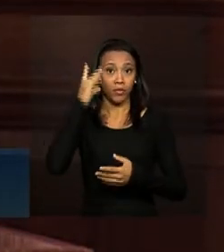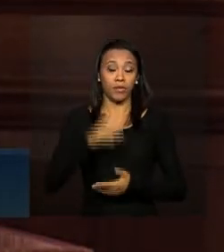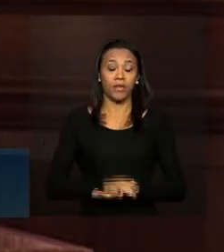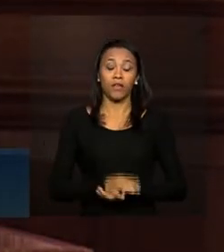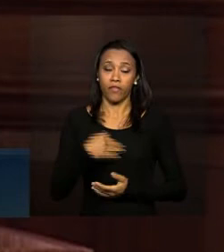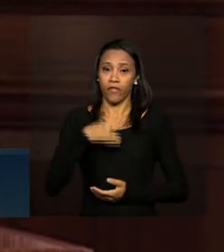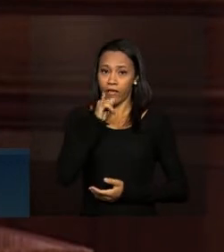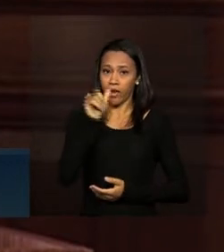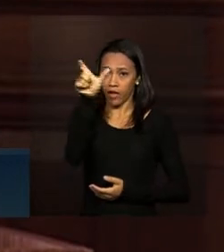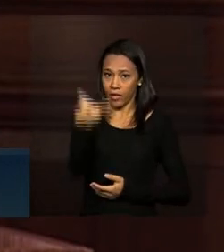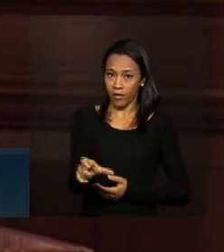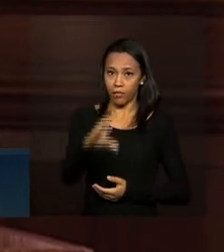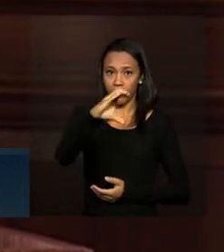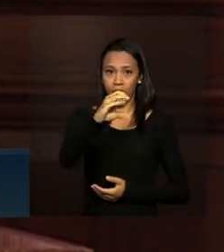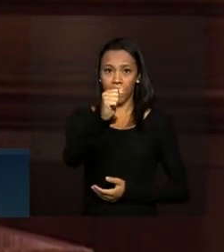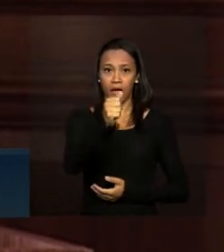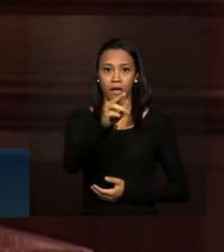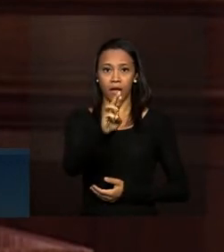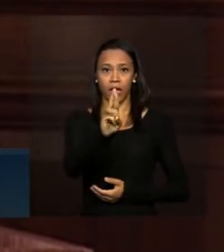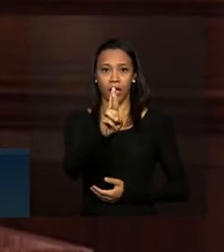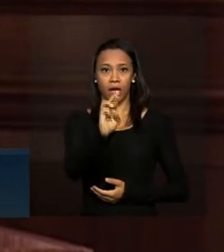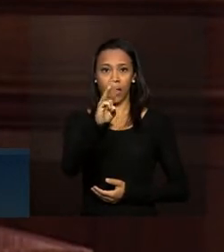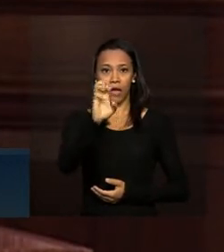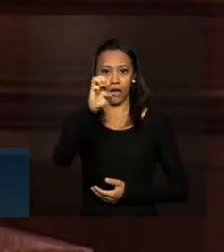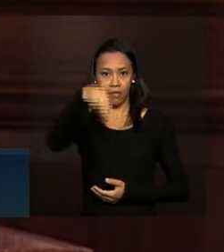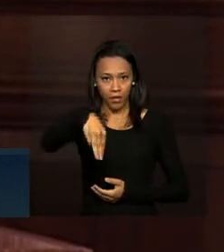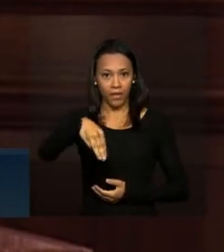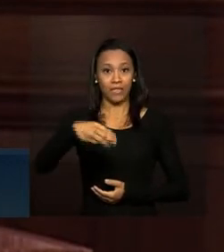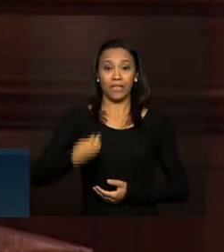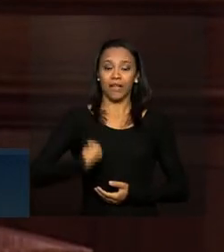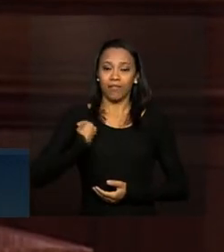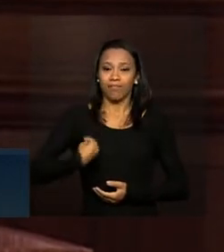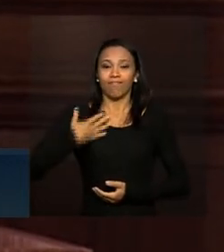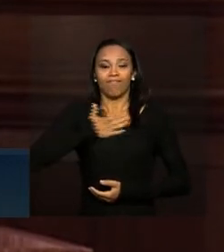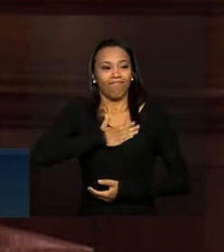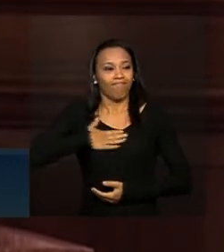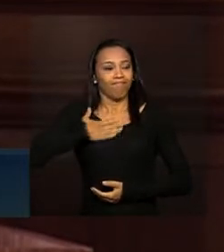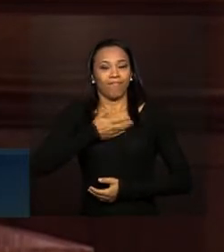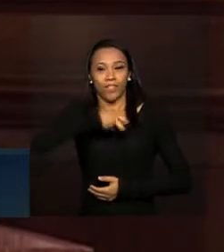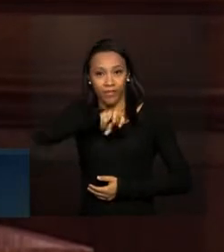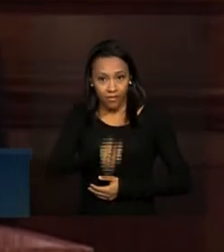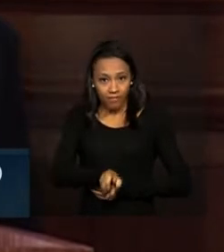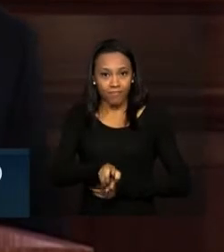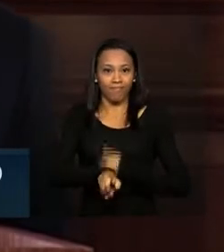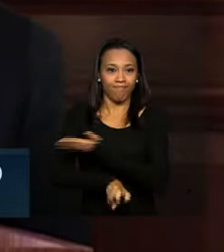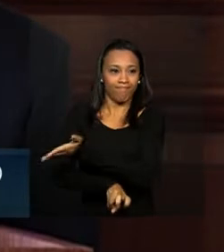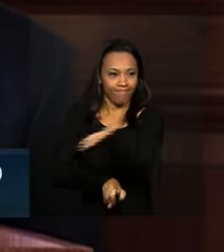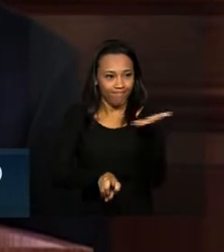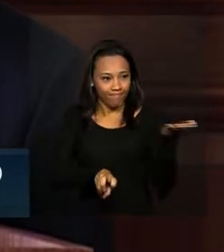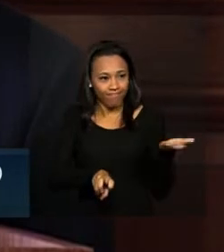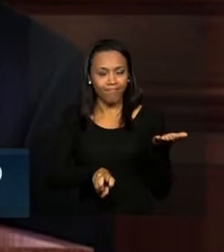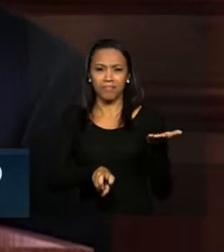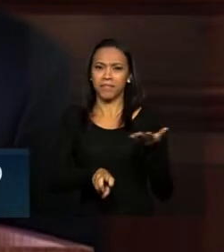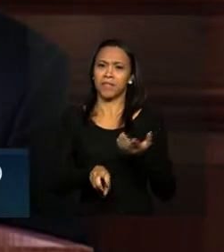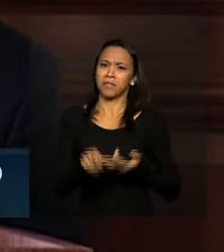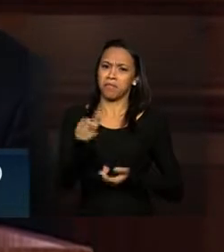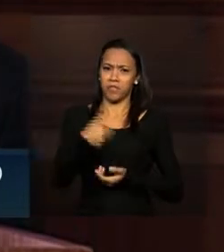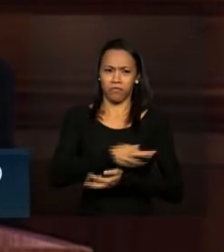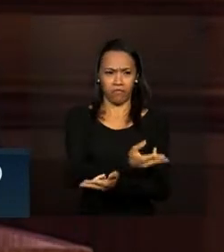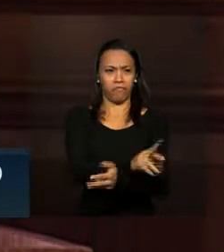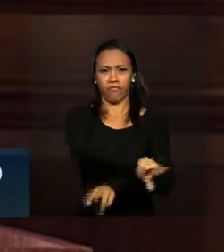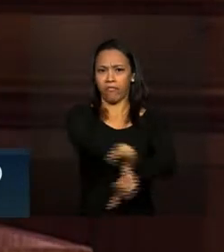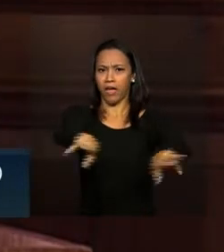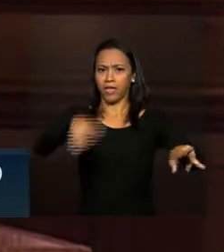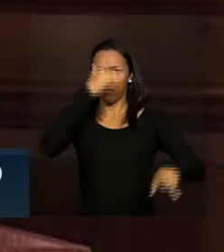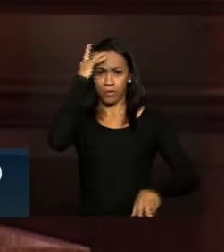Lúcia, extremamente agradada se aqui estivesse, não só pela presença de eminentíssimas autoridades